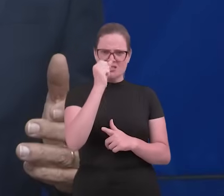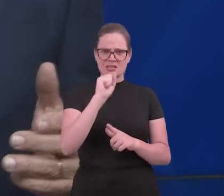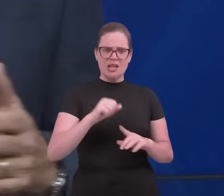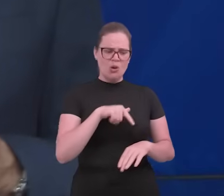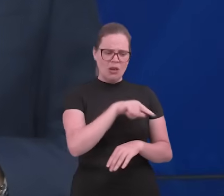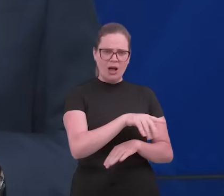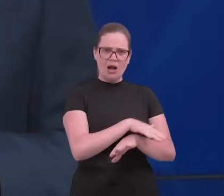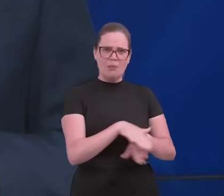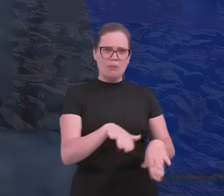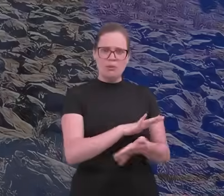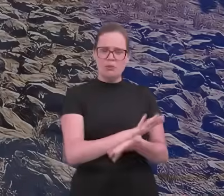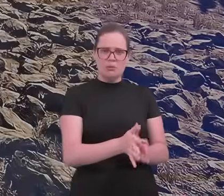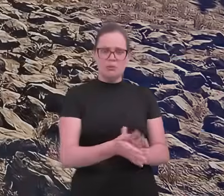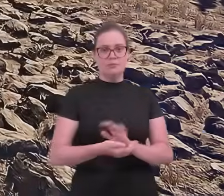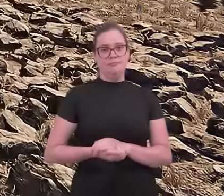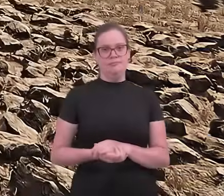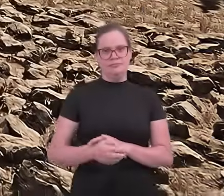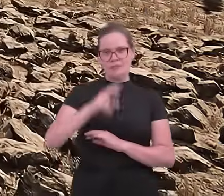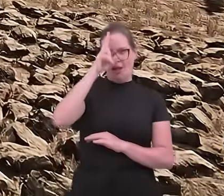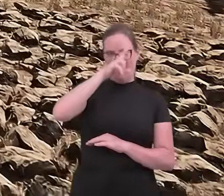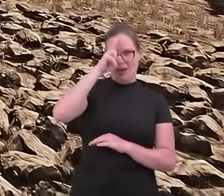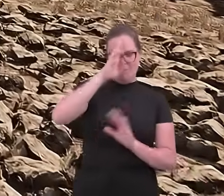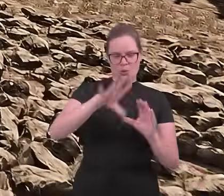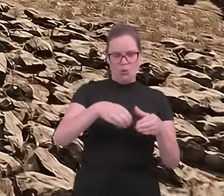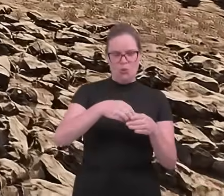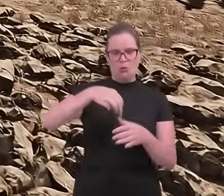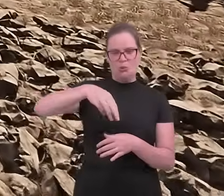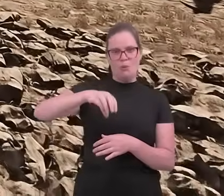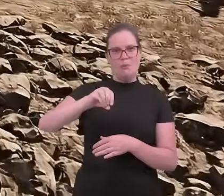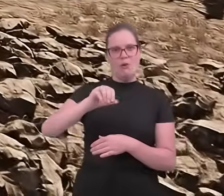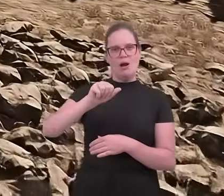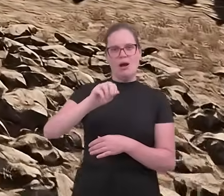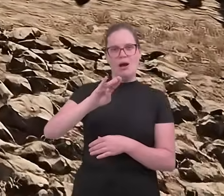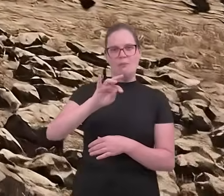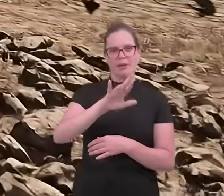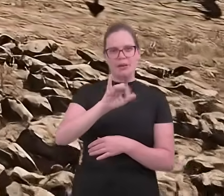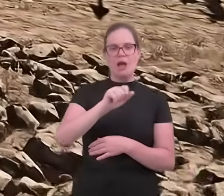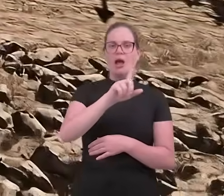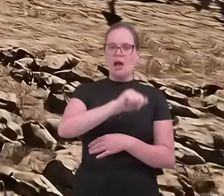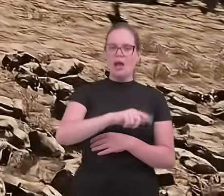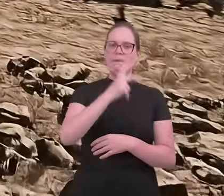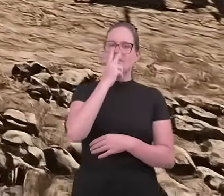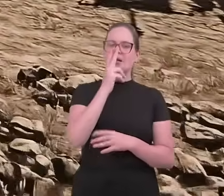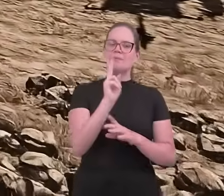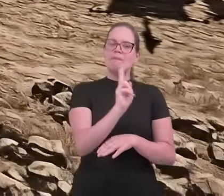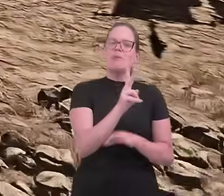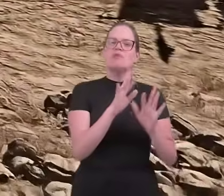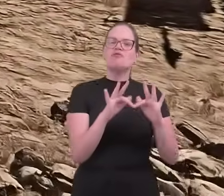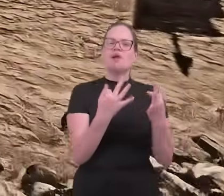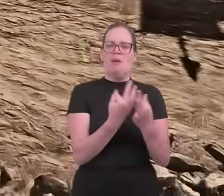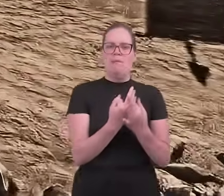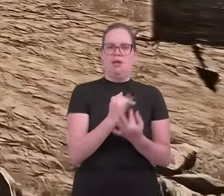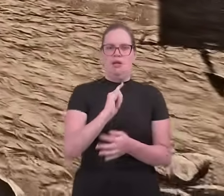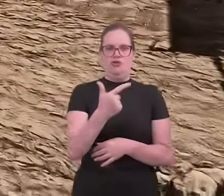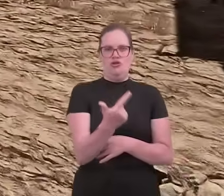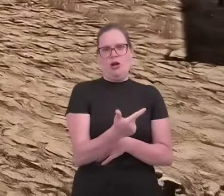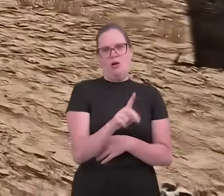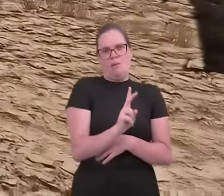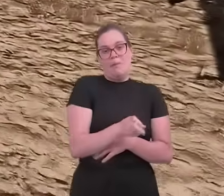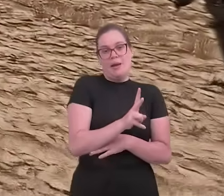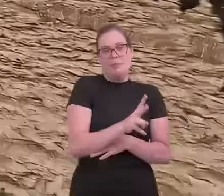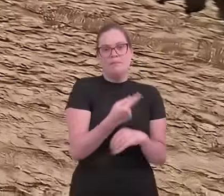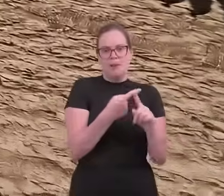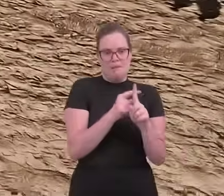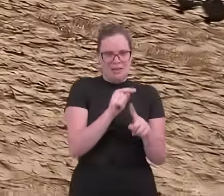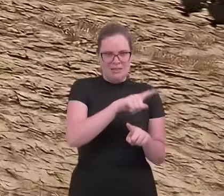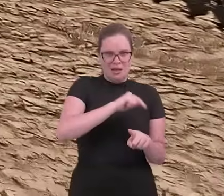dissemos, eram parentes de Israel, mas não serviam ao Deus de Israel. Por isso, foram